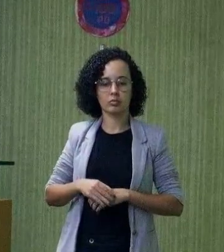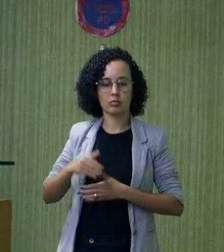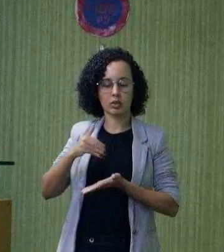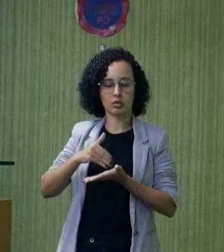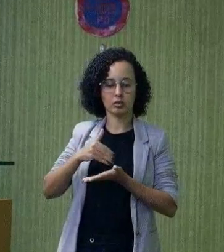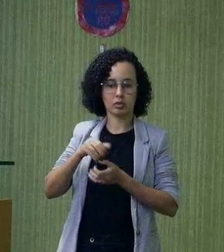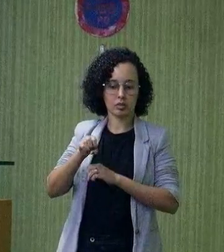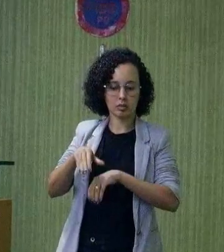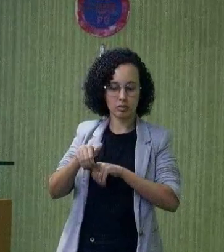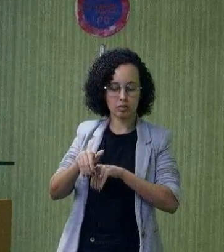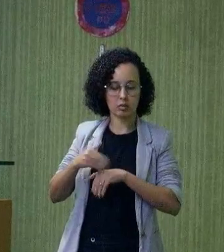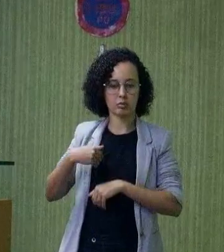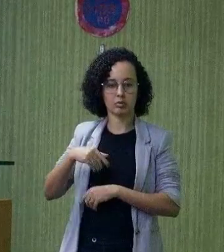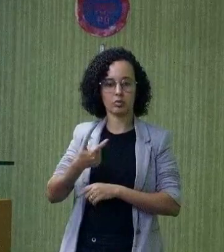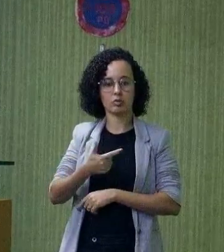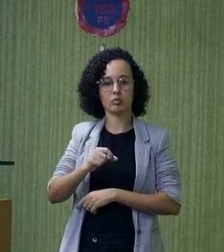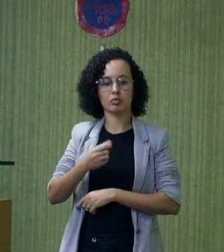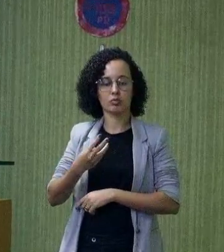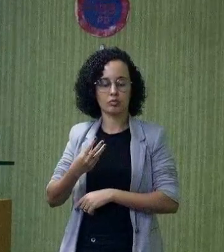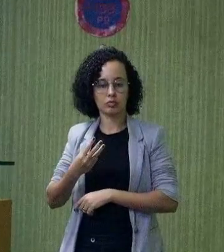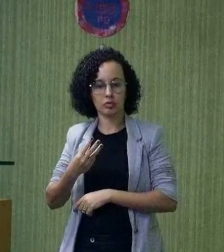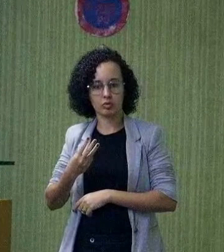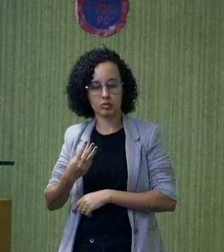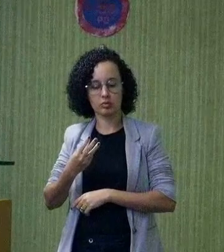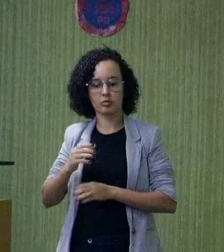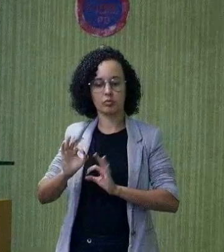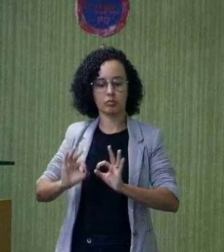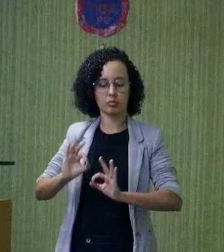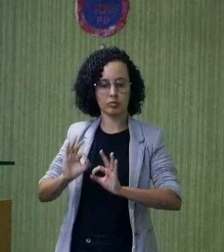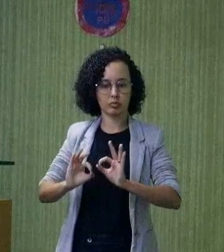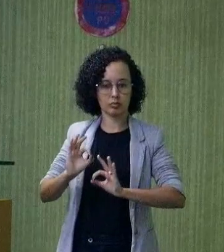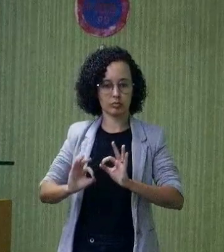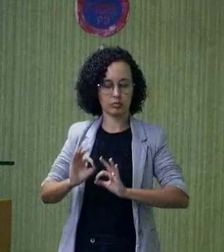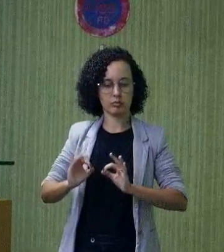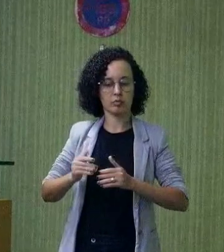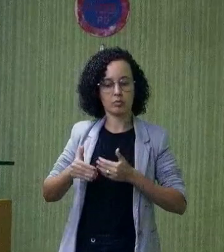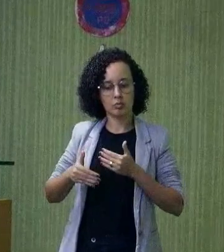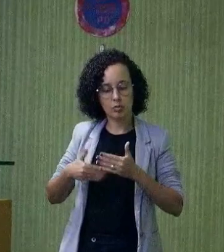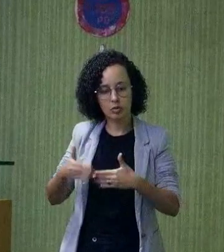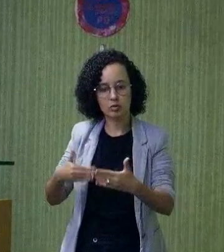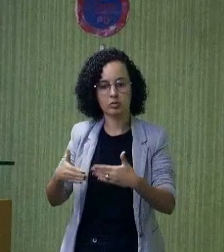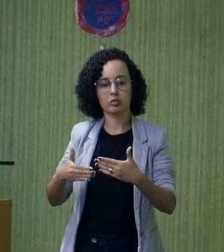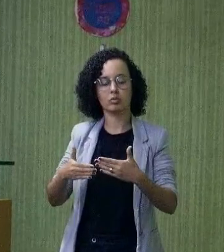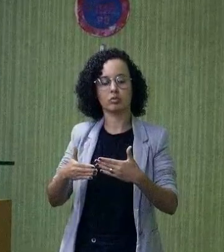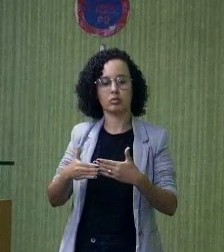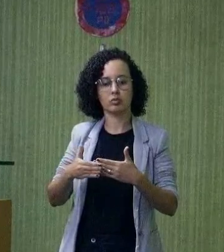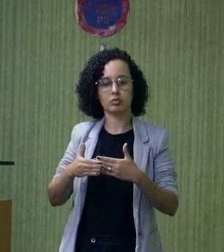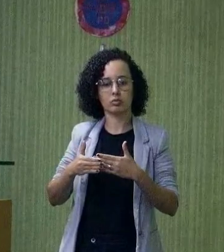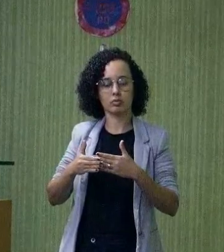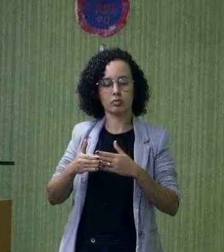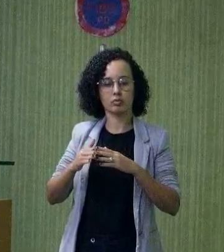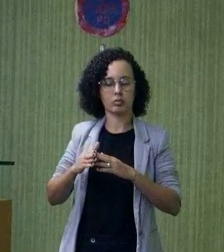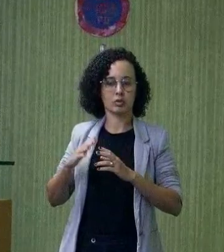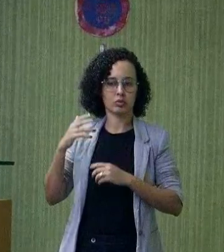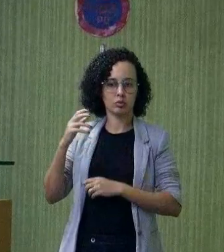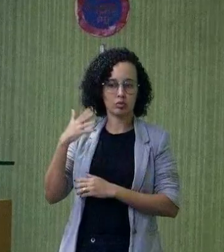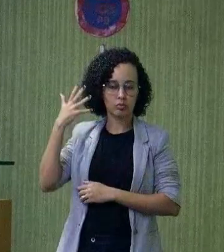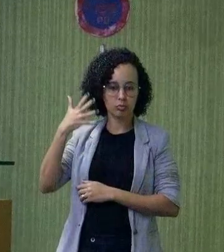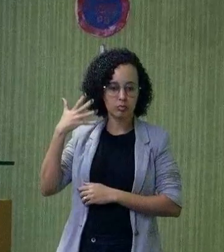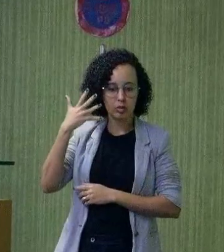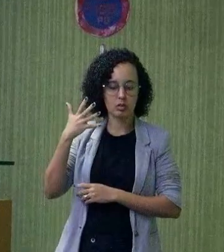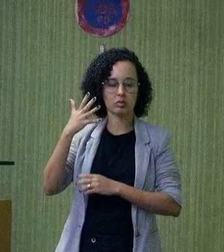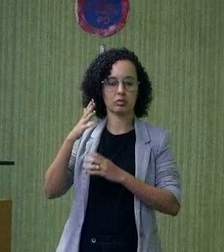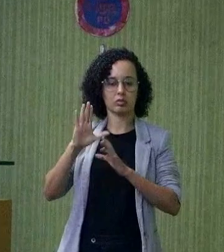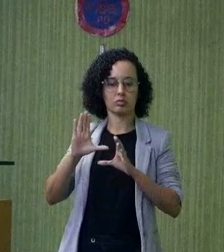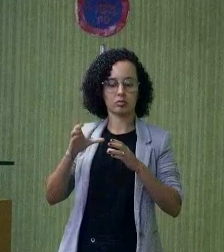2023 foi organizada né Eh o processo das conferências né Eh que se